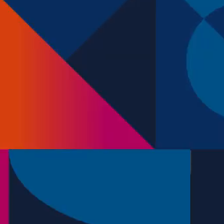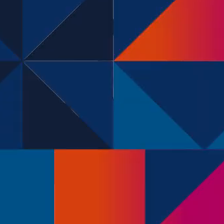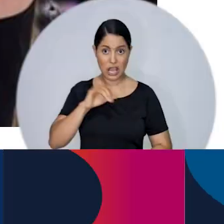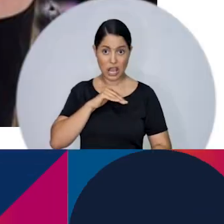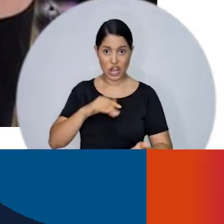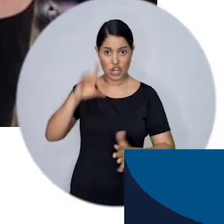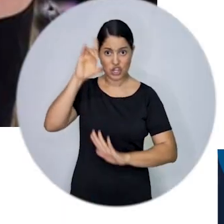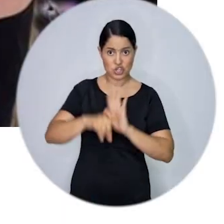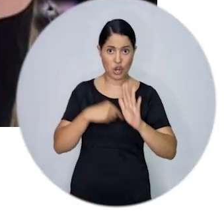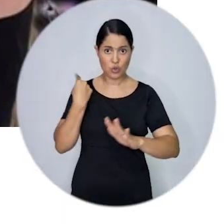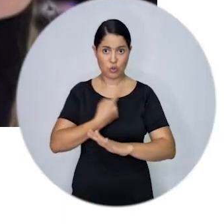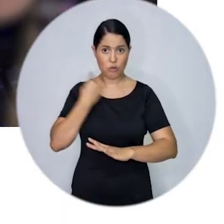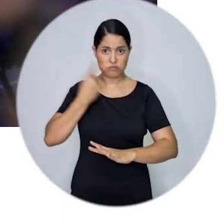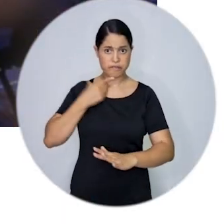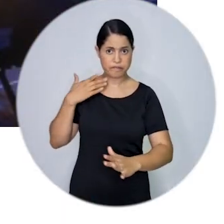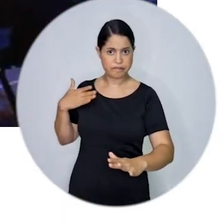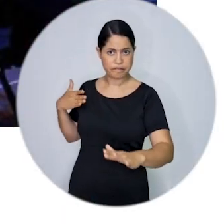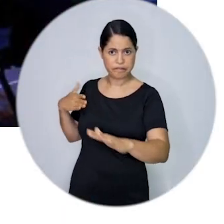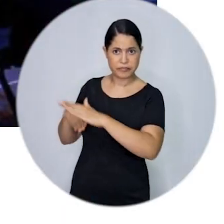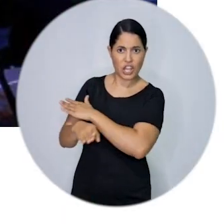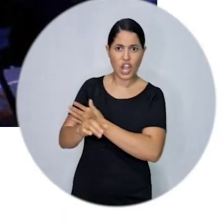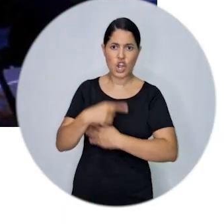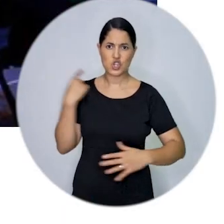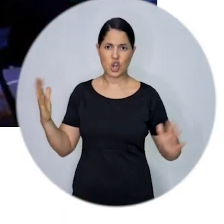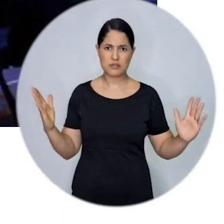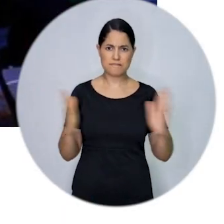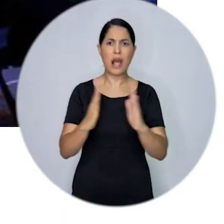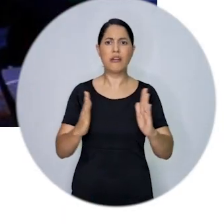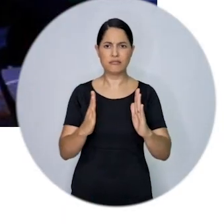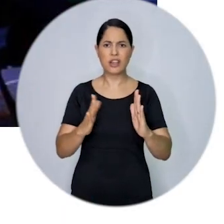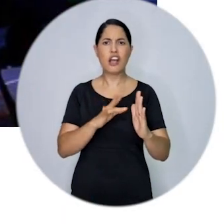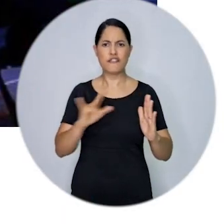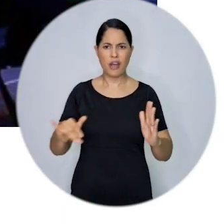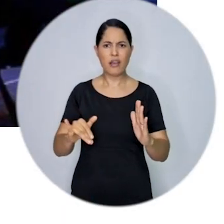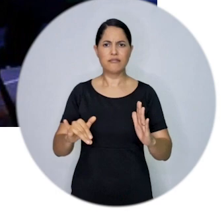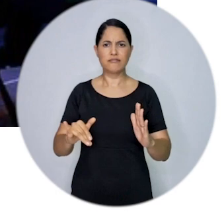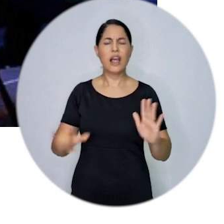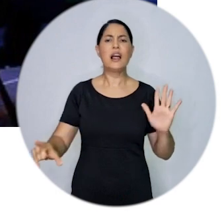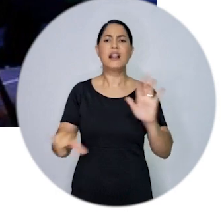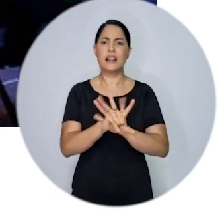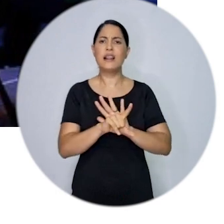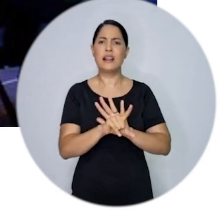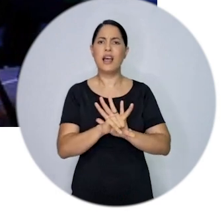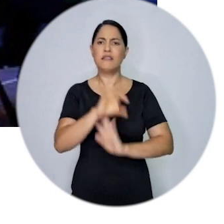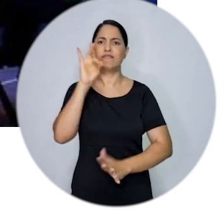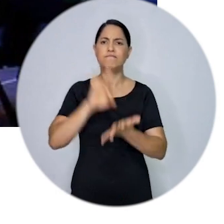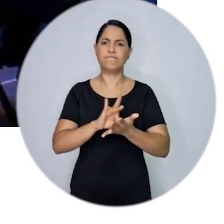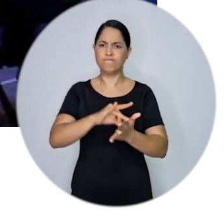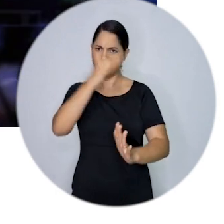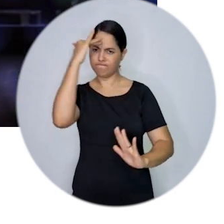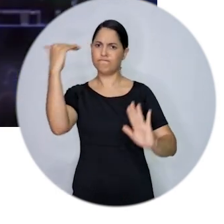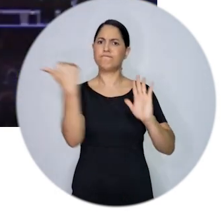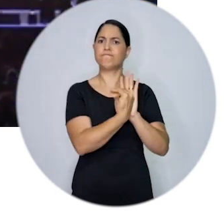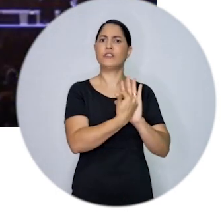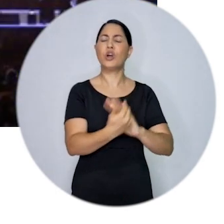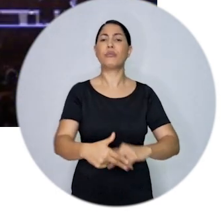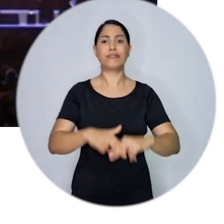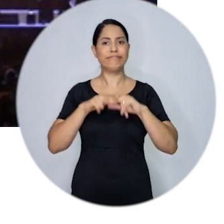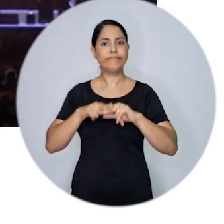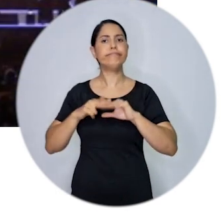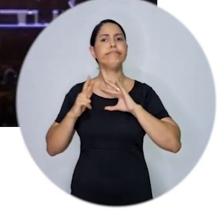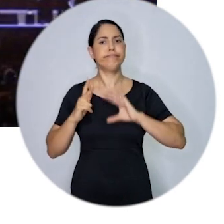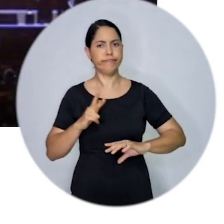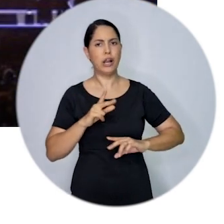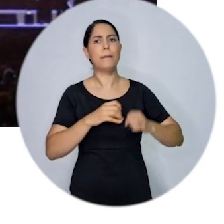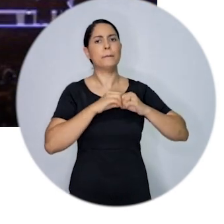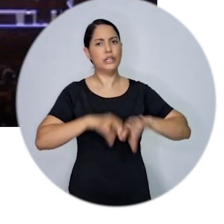Direito. Se forem constatadas violações de prerrogativas da advocacia, vamos enfrentá-las na forma da lei, porque no final das